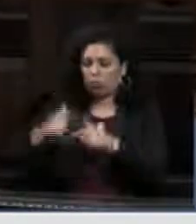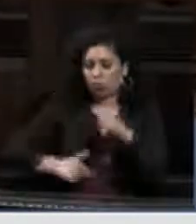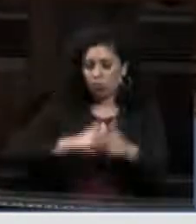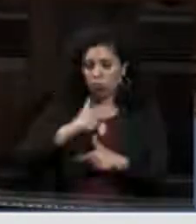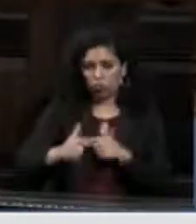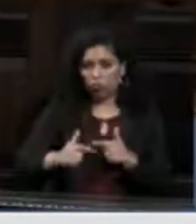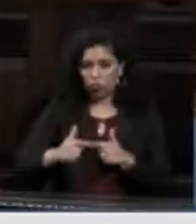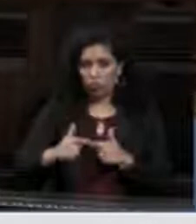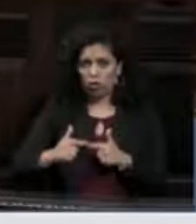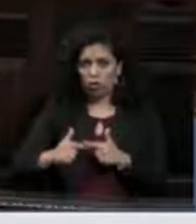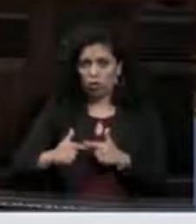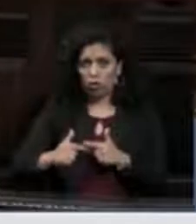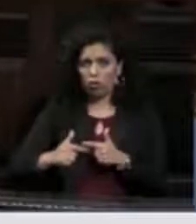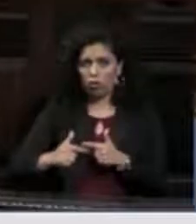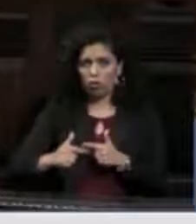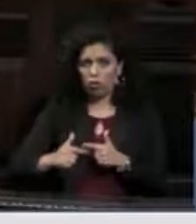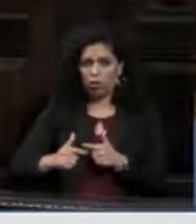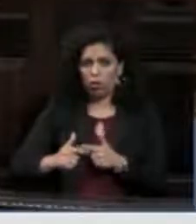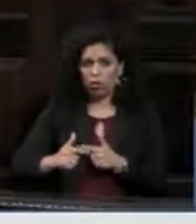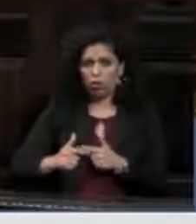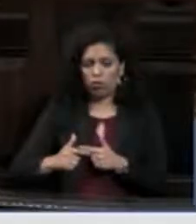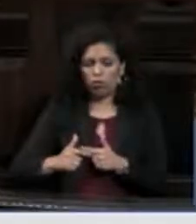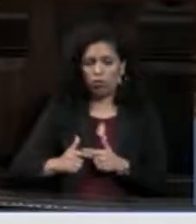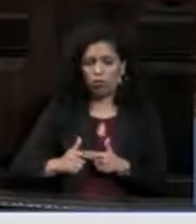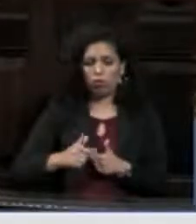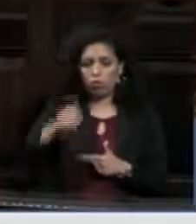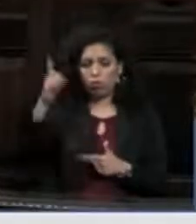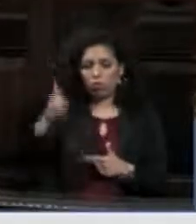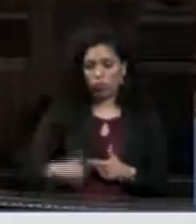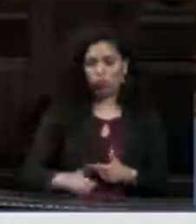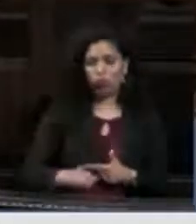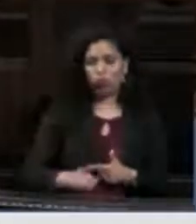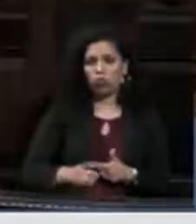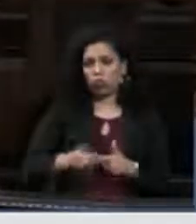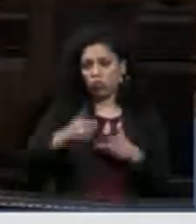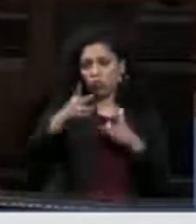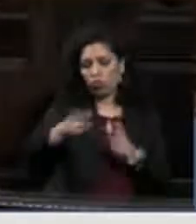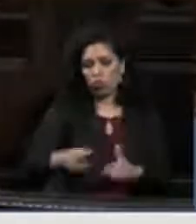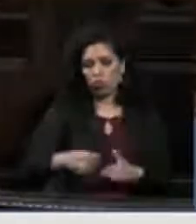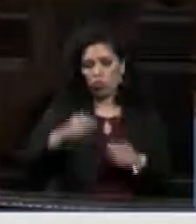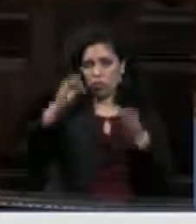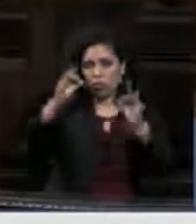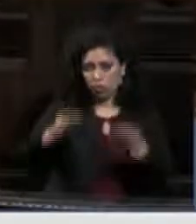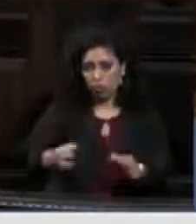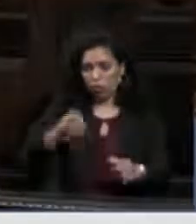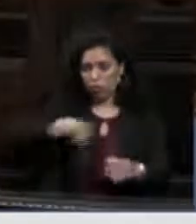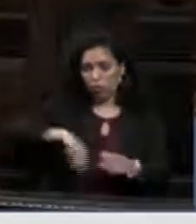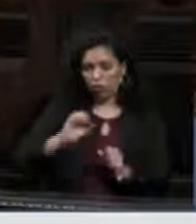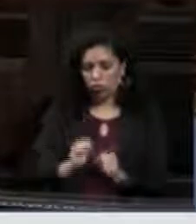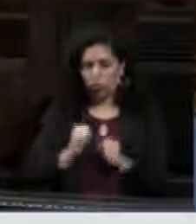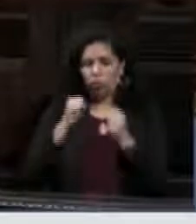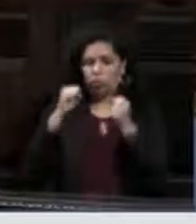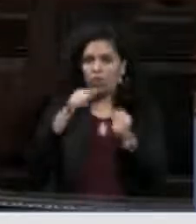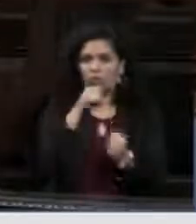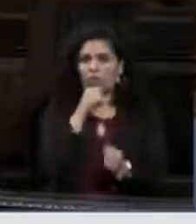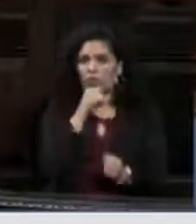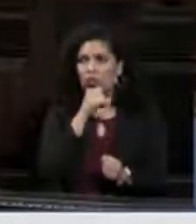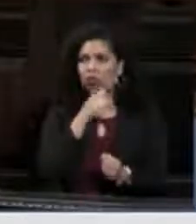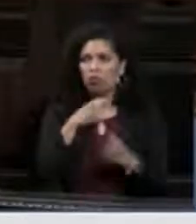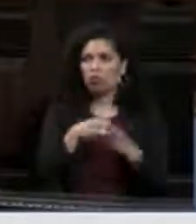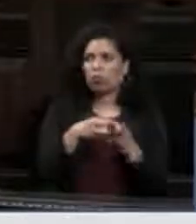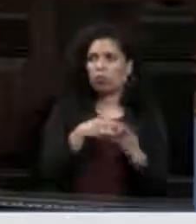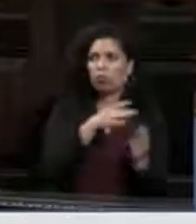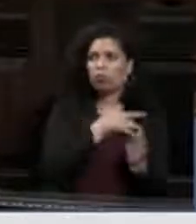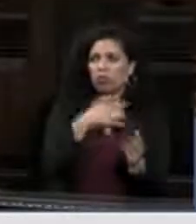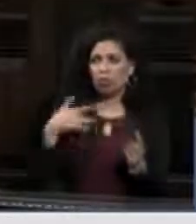justas, que valorizem os seus profissionais. Estamos lutando para que o plano de cargos e salários da saúde, aprovado por